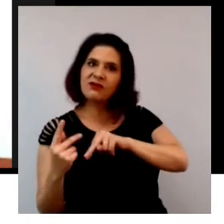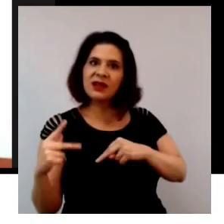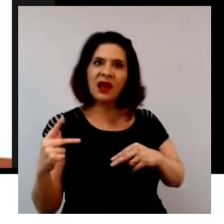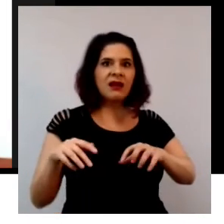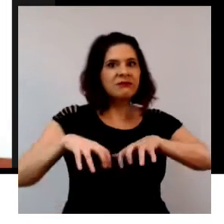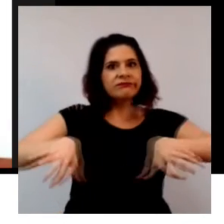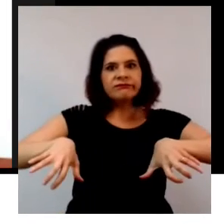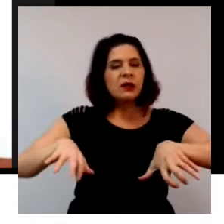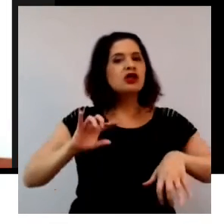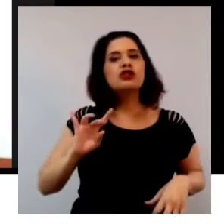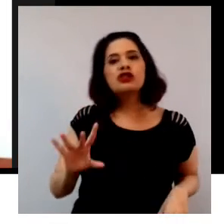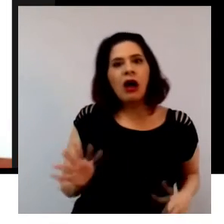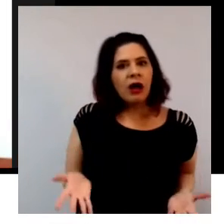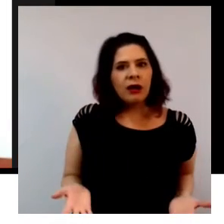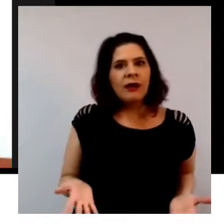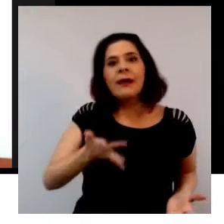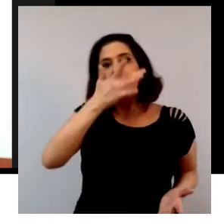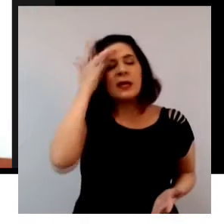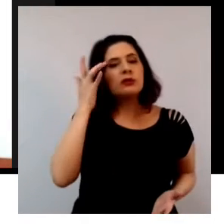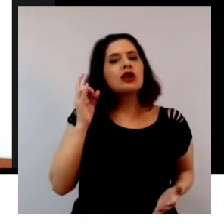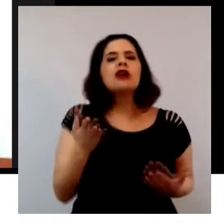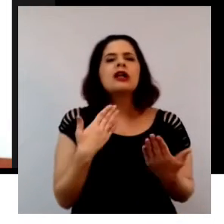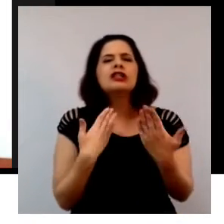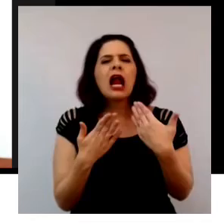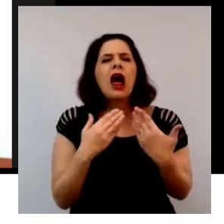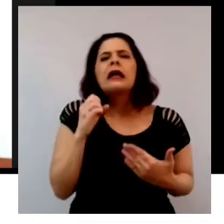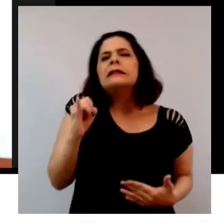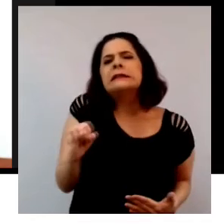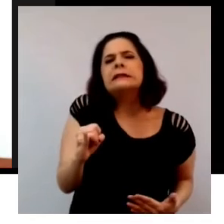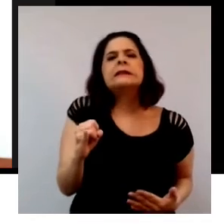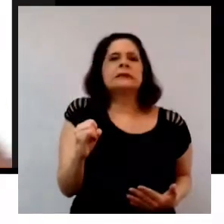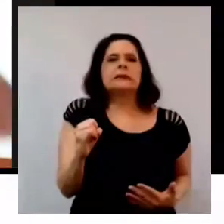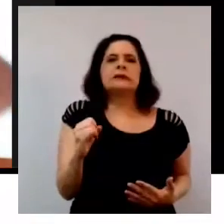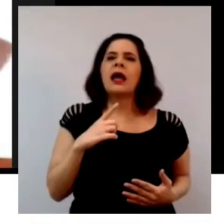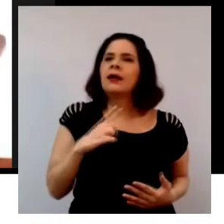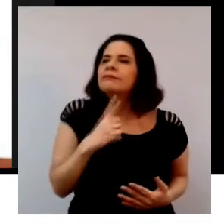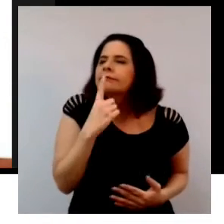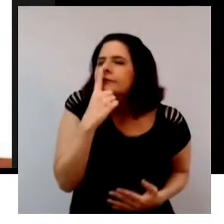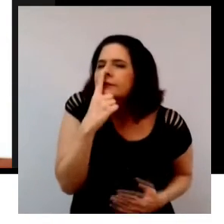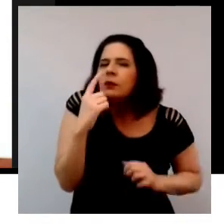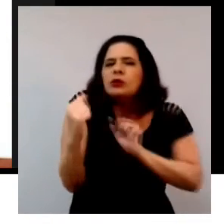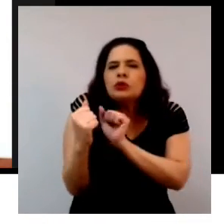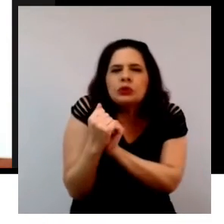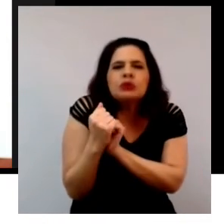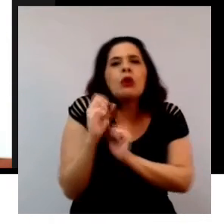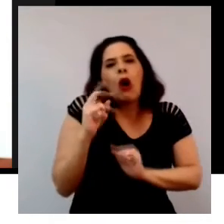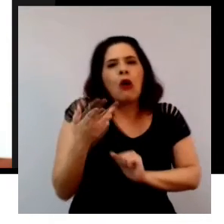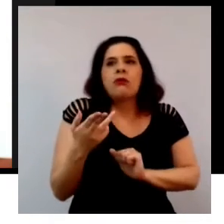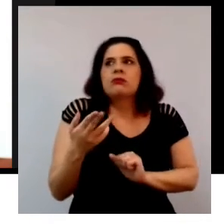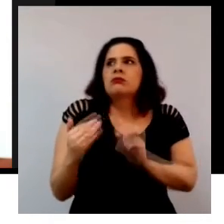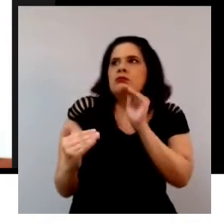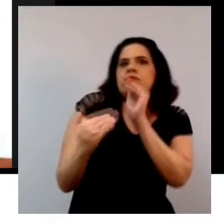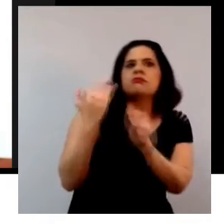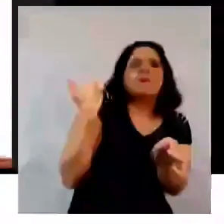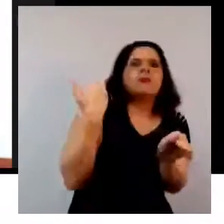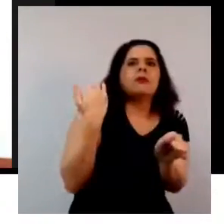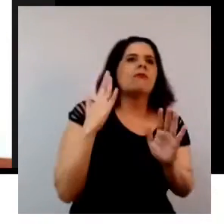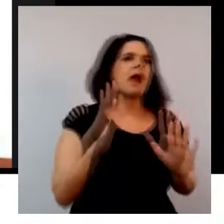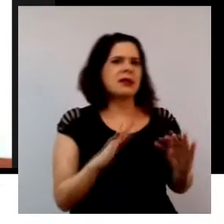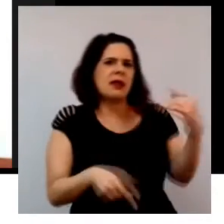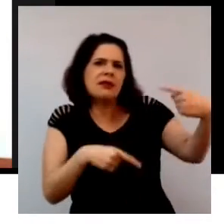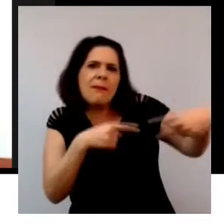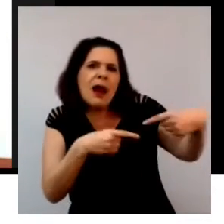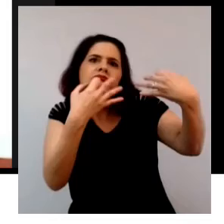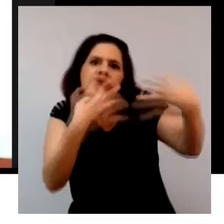com quem tem muita afinidade com você ou com quem está totalmente disposto a discordar de você. mas não está disposto a fazer um debate real. Acho que a gente está